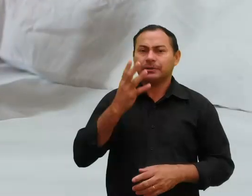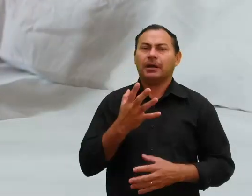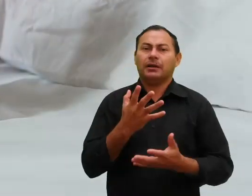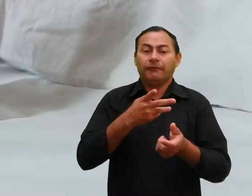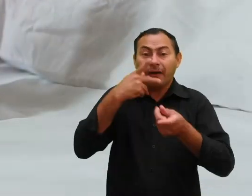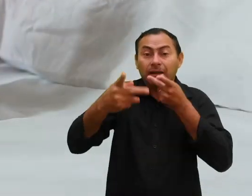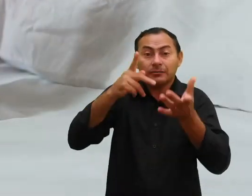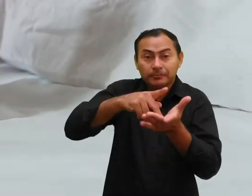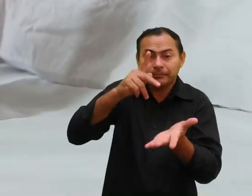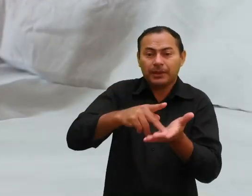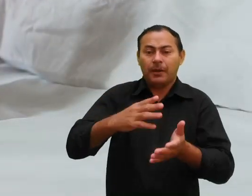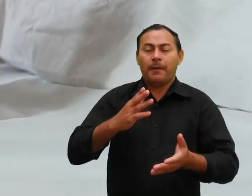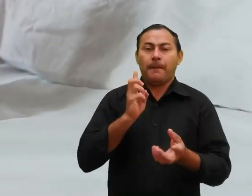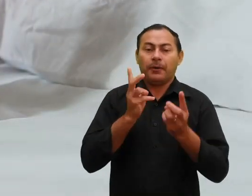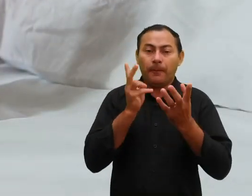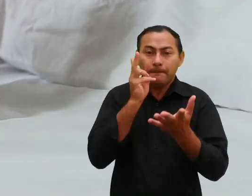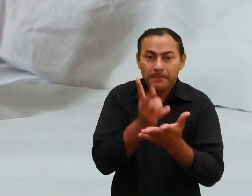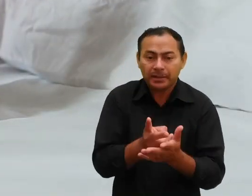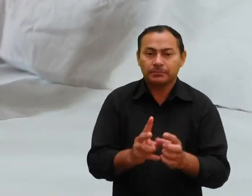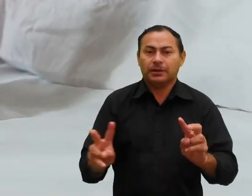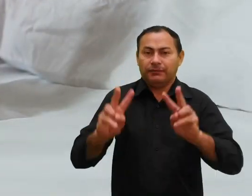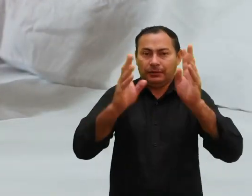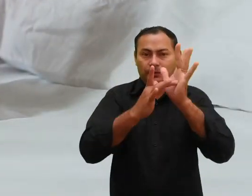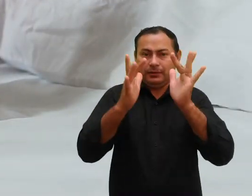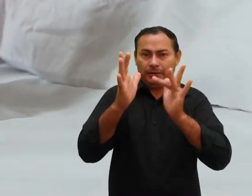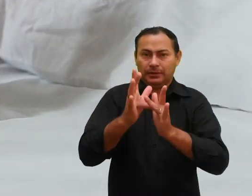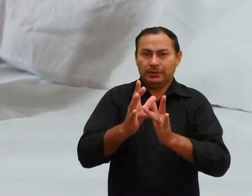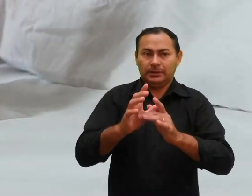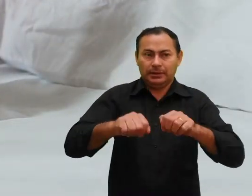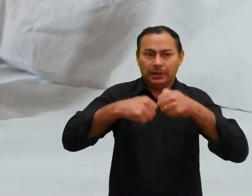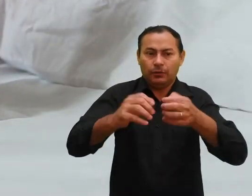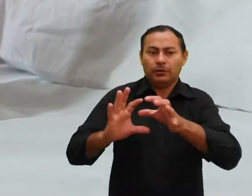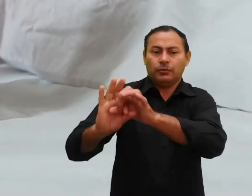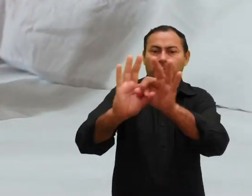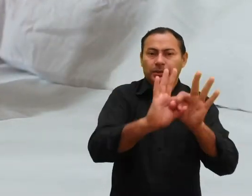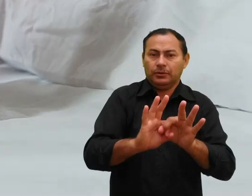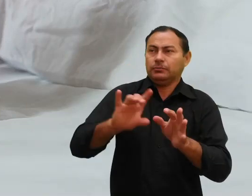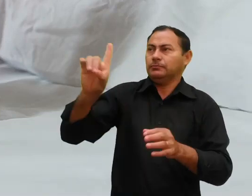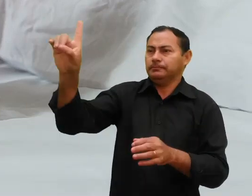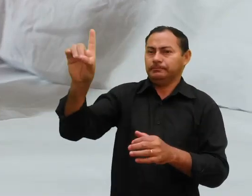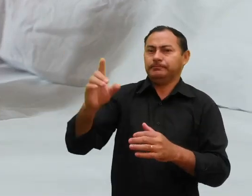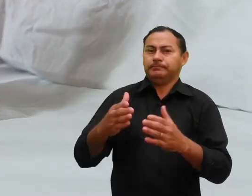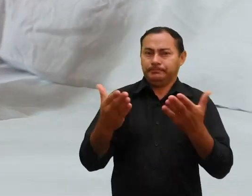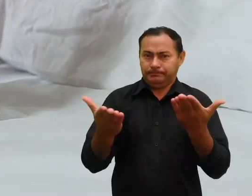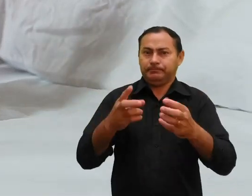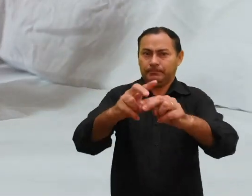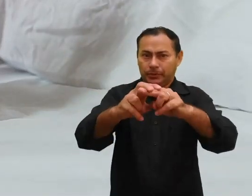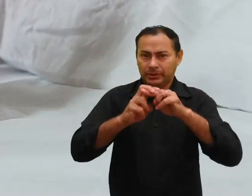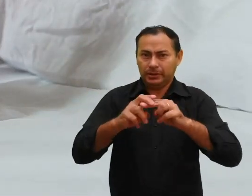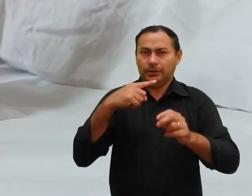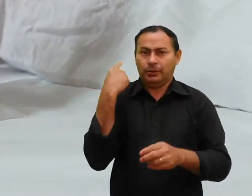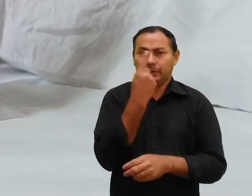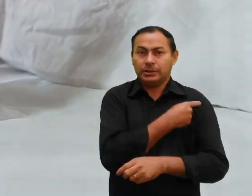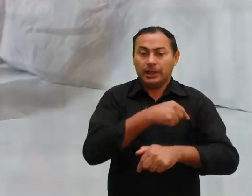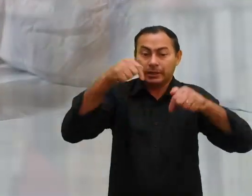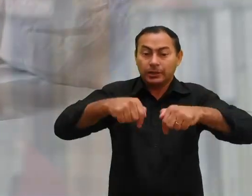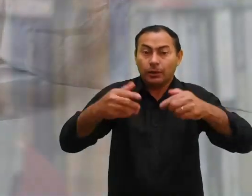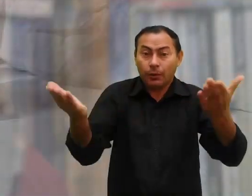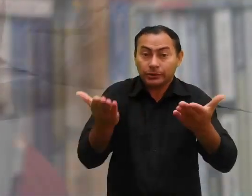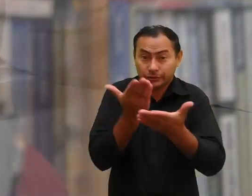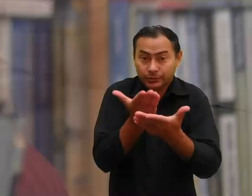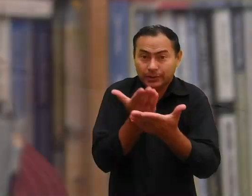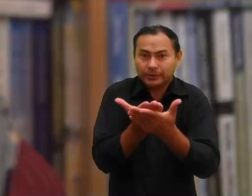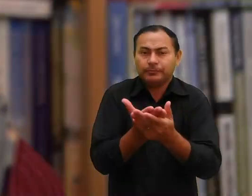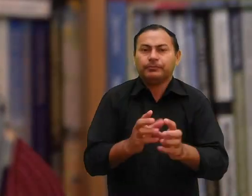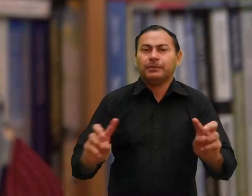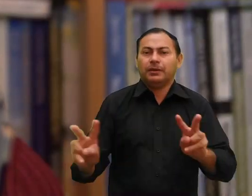está confessando o mesmo valor que Jesus deu à comunhão com Deus. E é por isso que nós estamos aqui